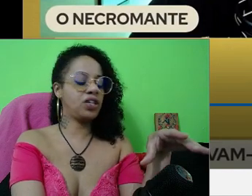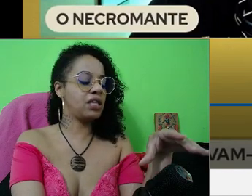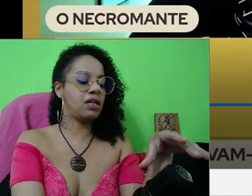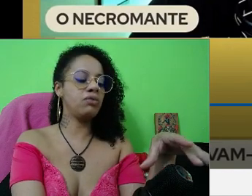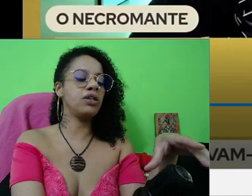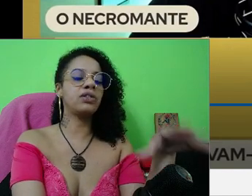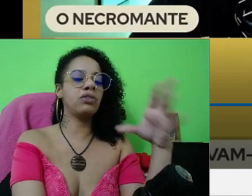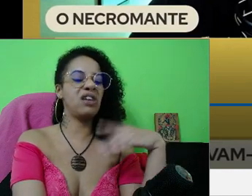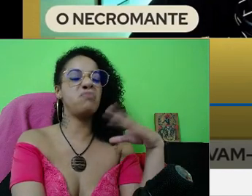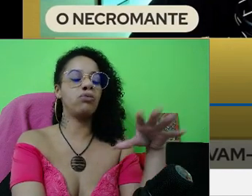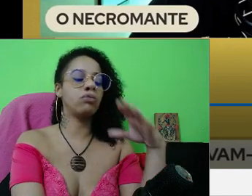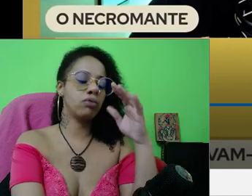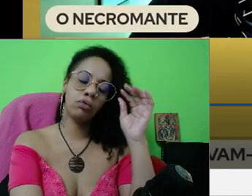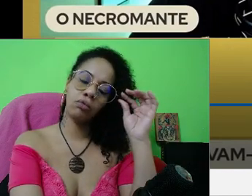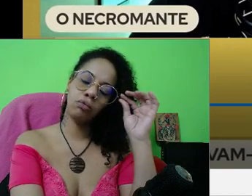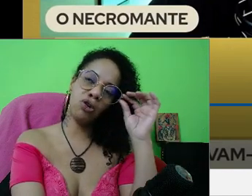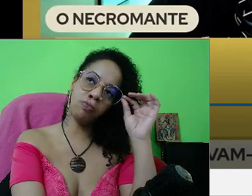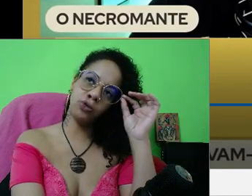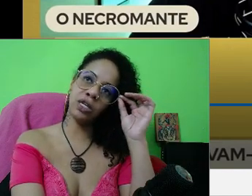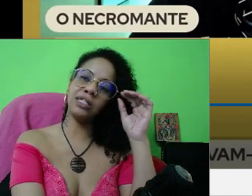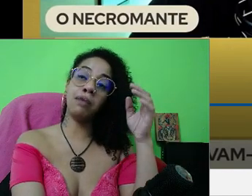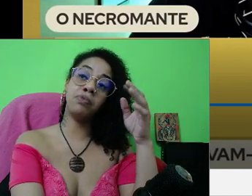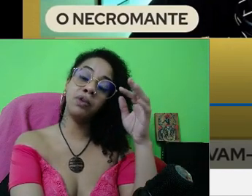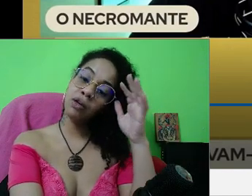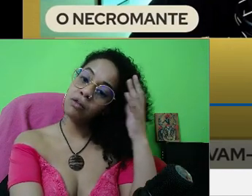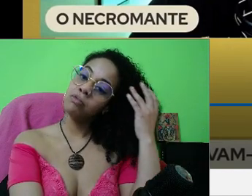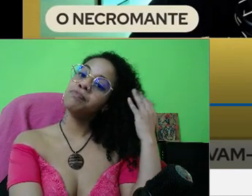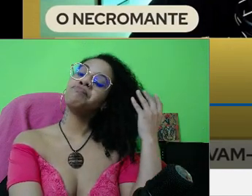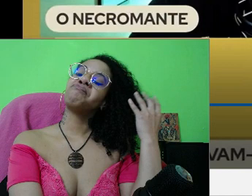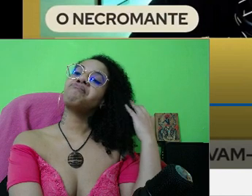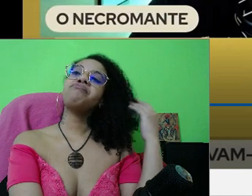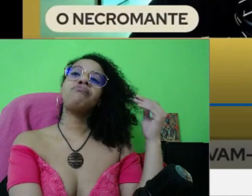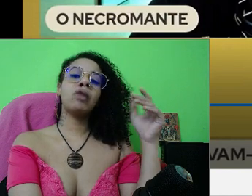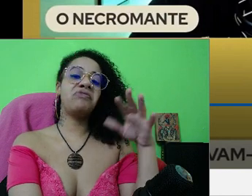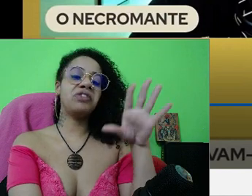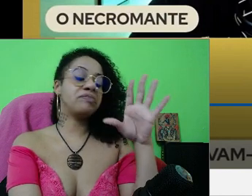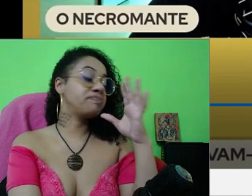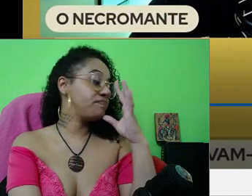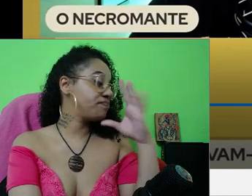tá Fica aí tranquilos que eu tenho meu grupo de WhatsApp